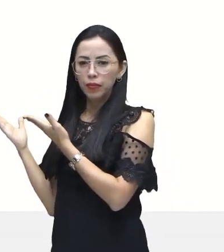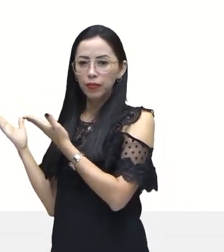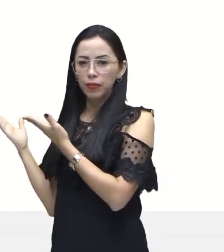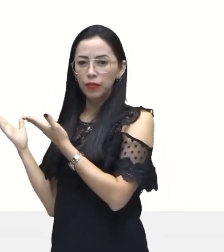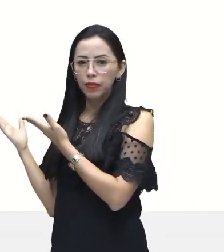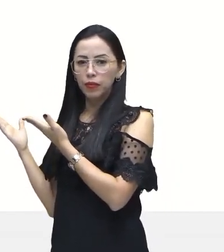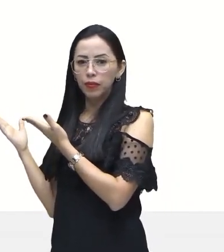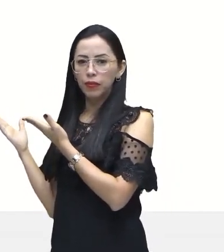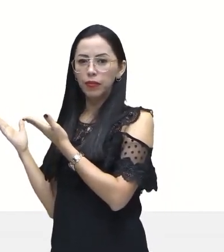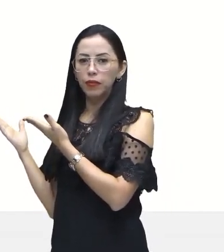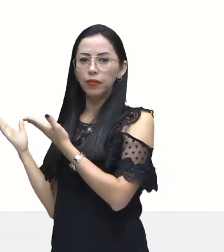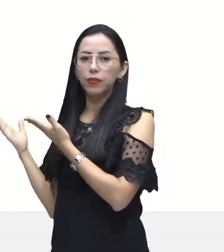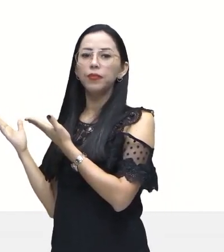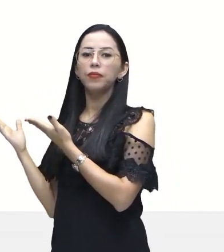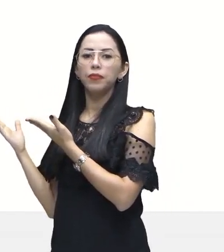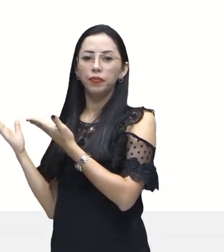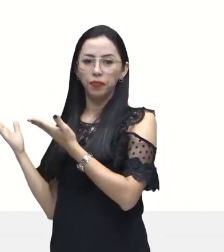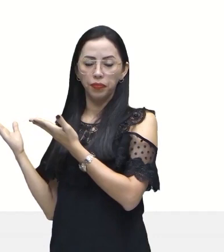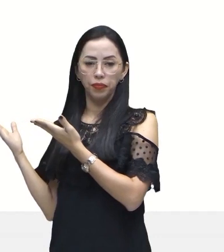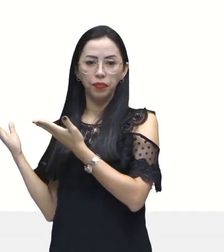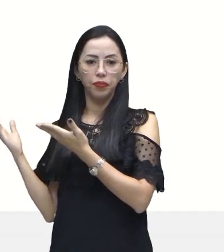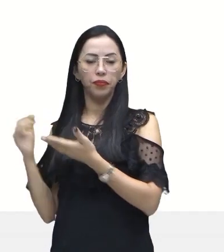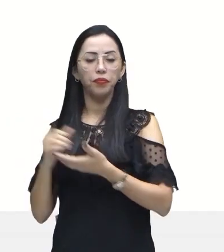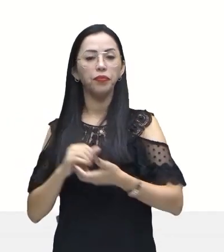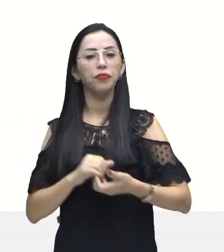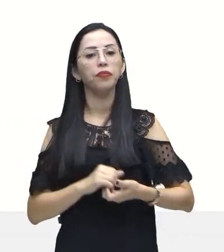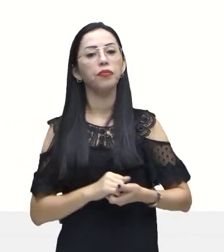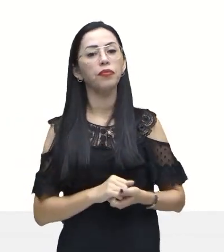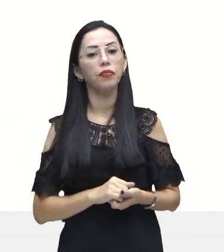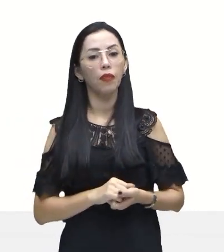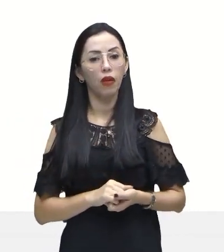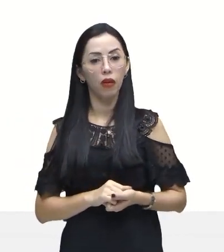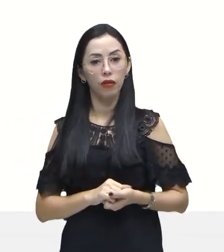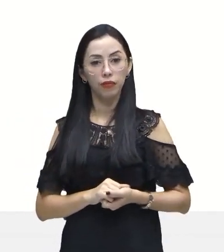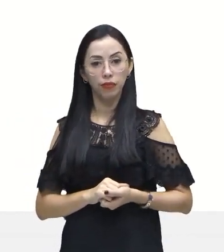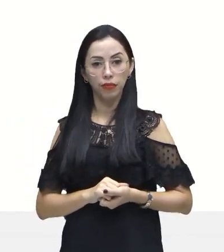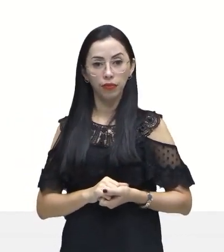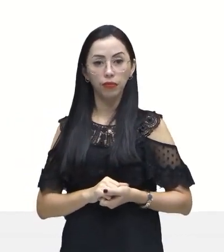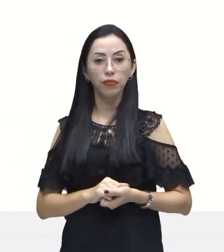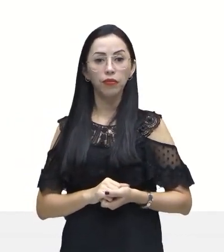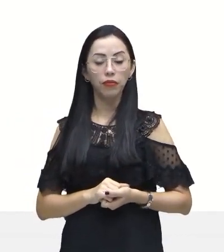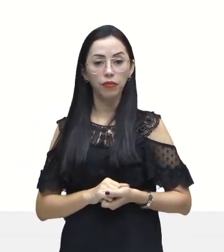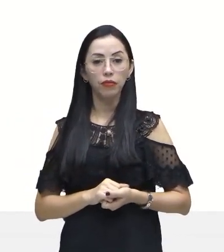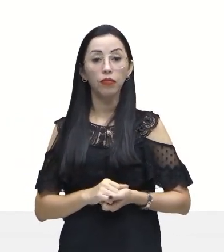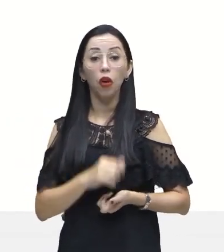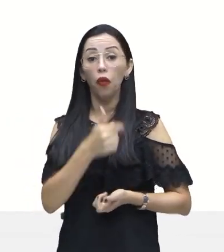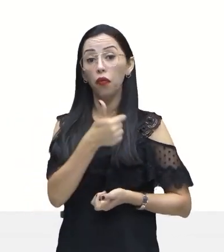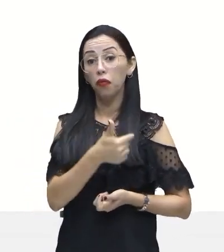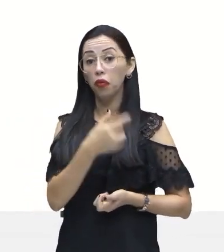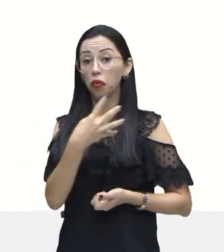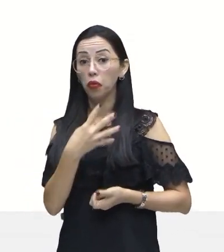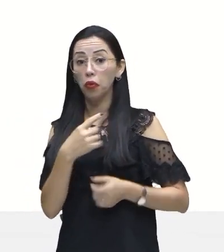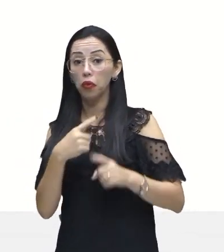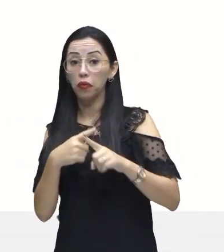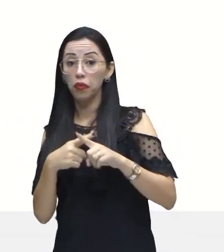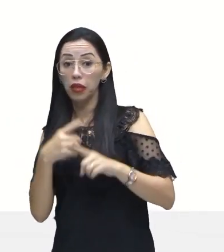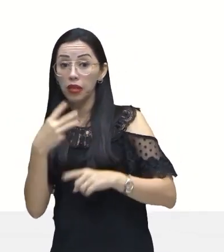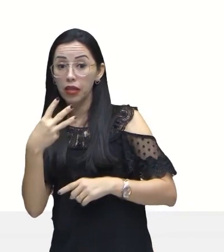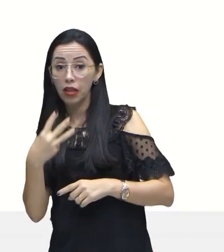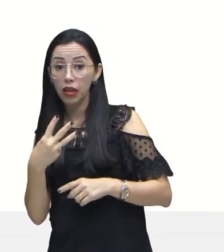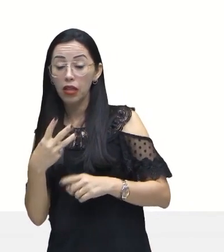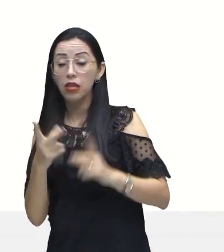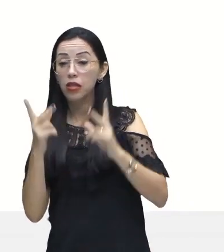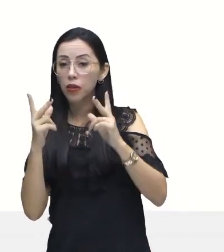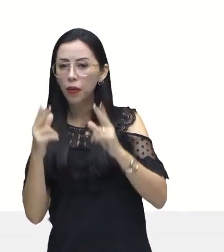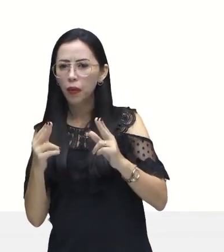12. Sobe 1. 3 vezes 2, 6. Com mais 1, 7. Ou seja, 3 dias tem o equivalente